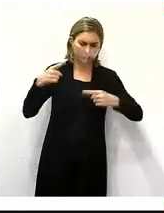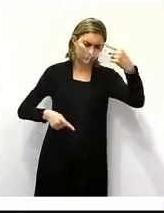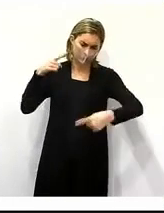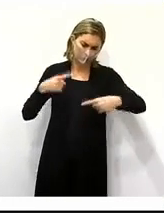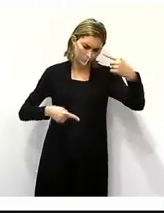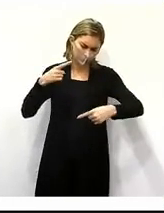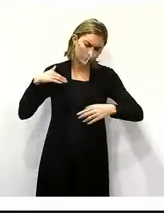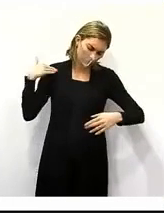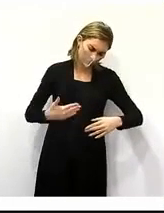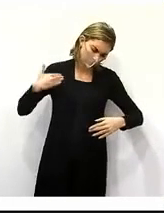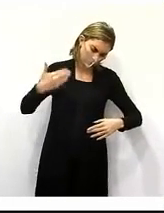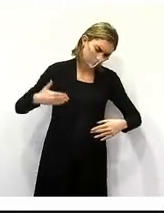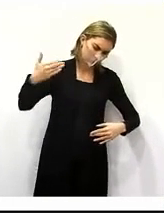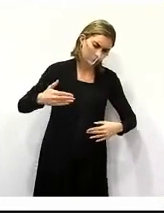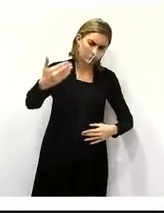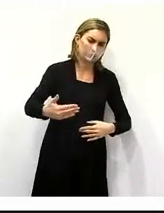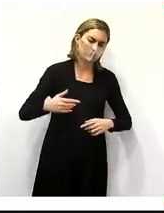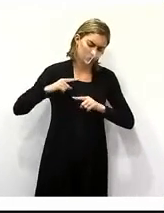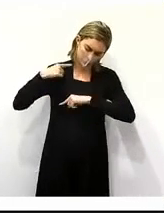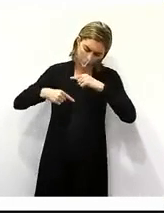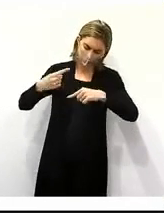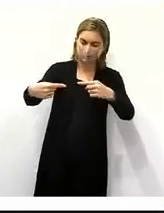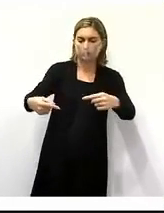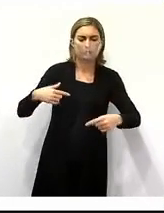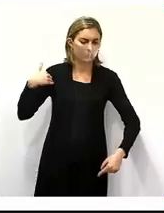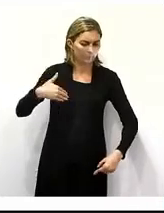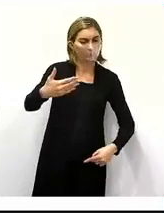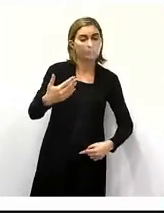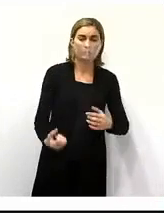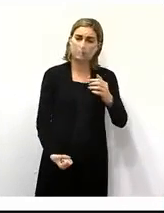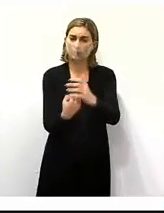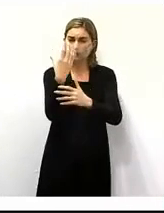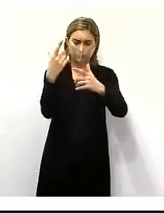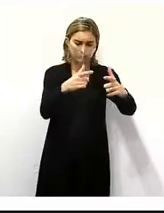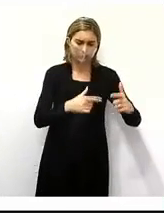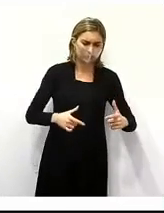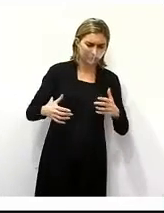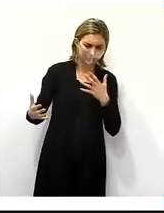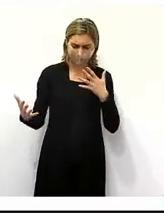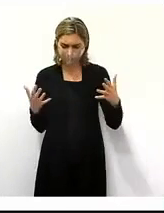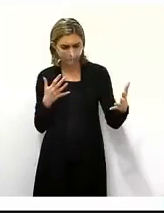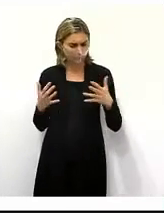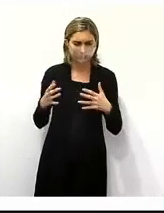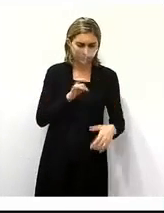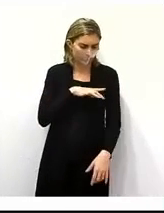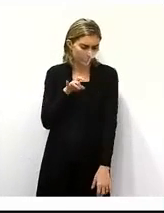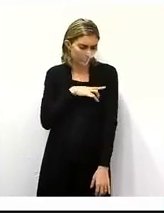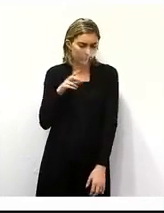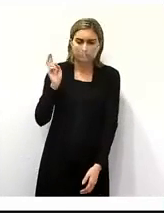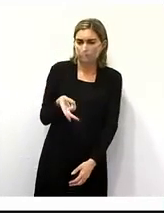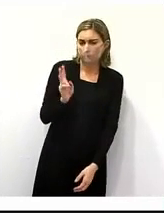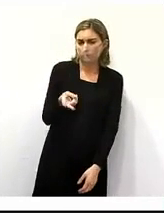se perpetua através de gerações, criando um ambiente de tensão e medo